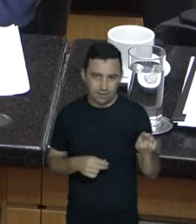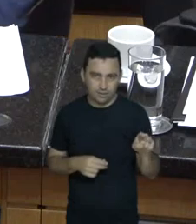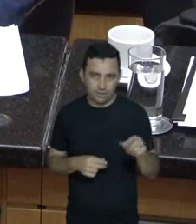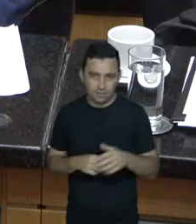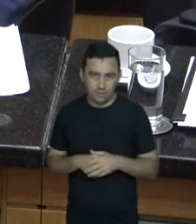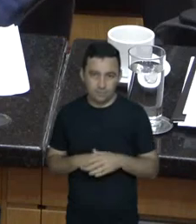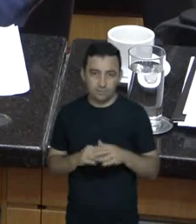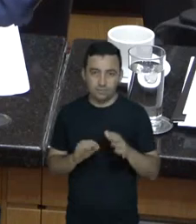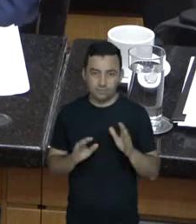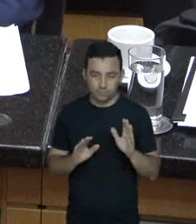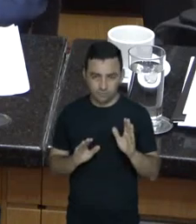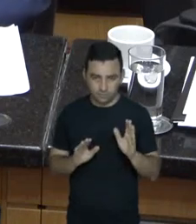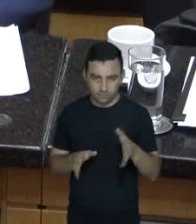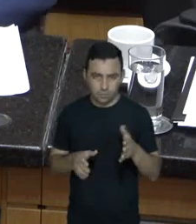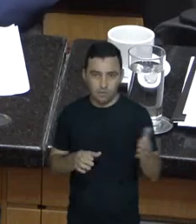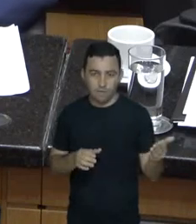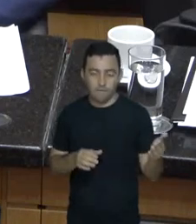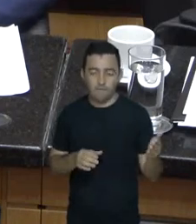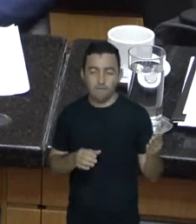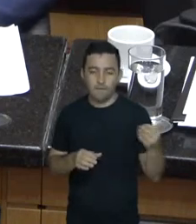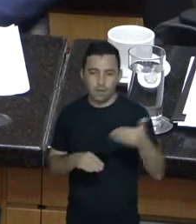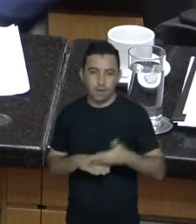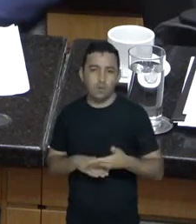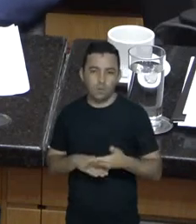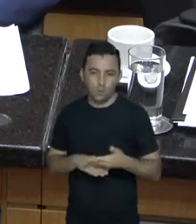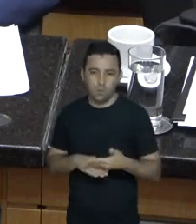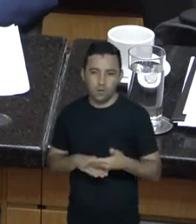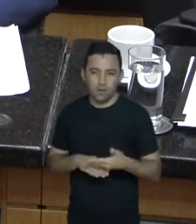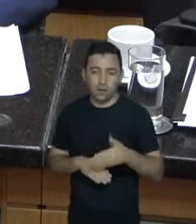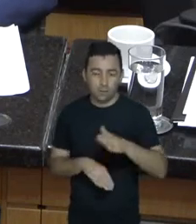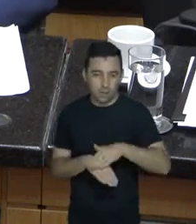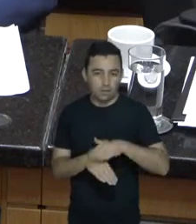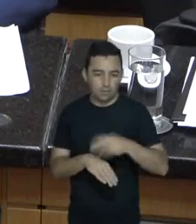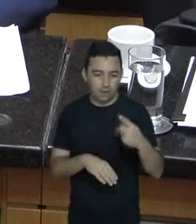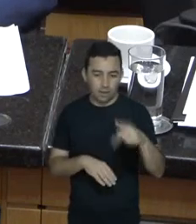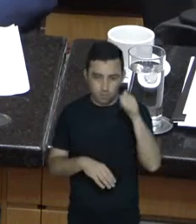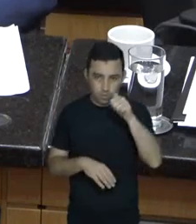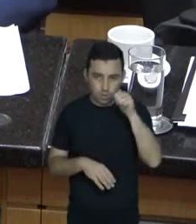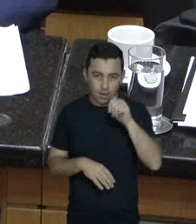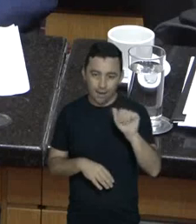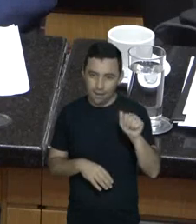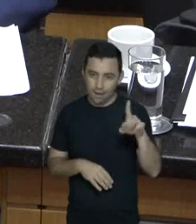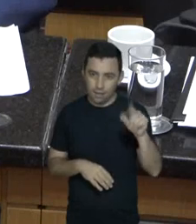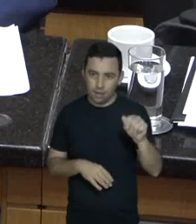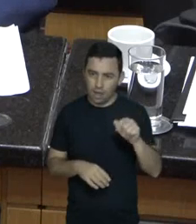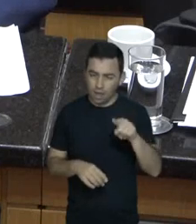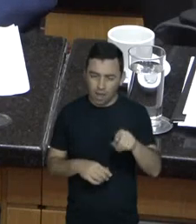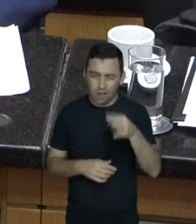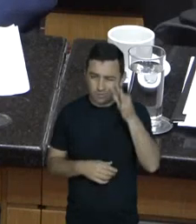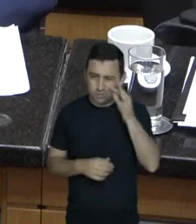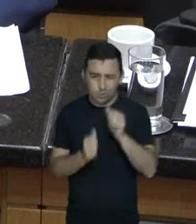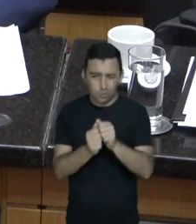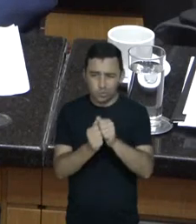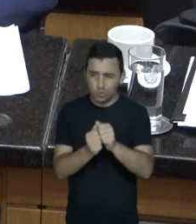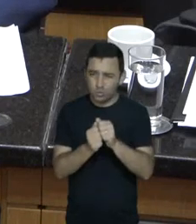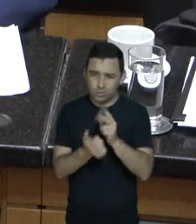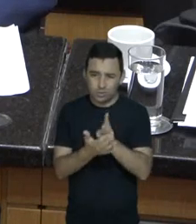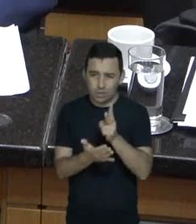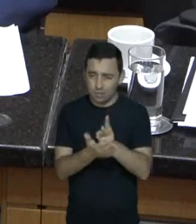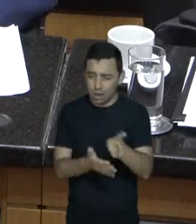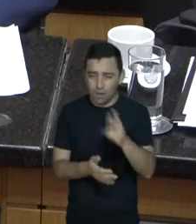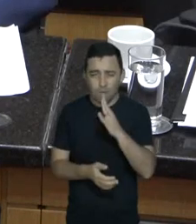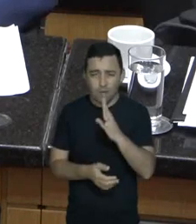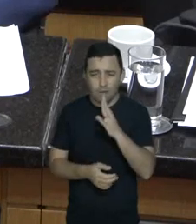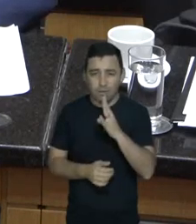da onde veio... a origem é da Ada De Luca, que conviveu com essa situação a vida inteira. Então,